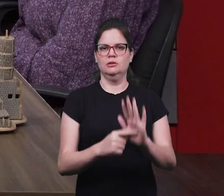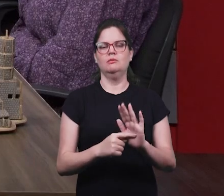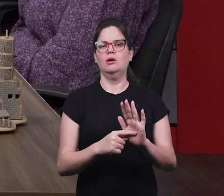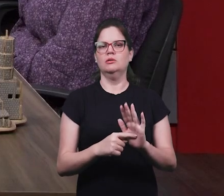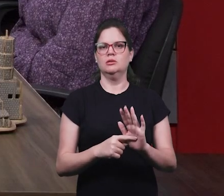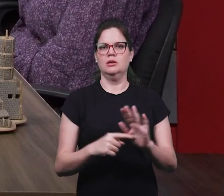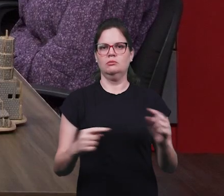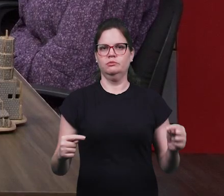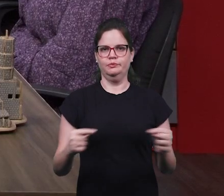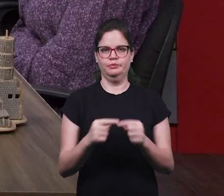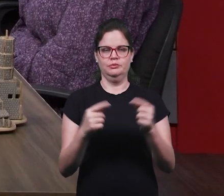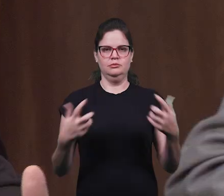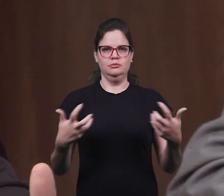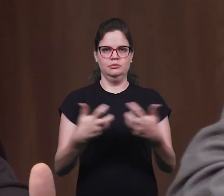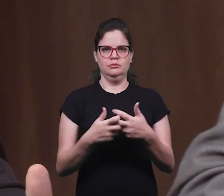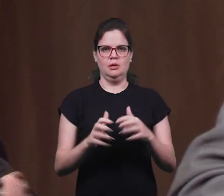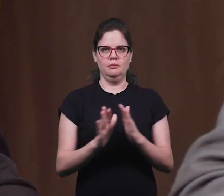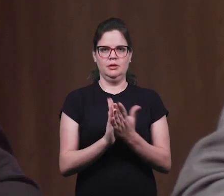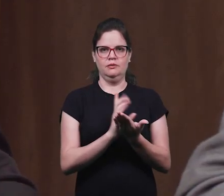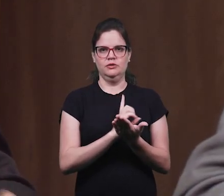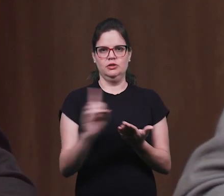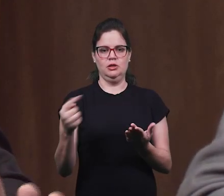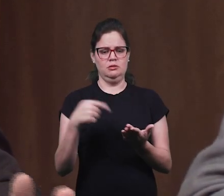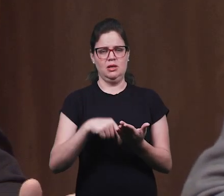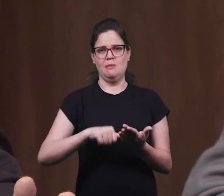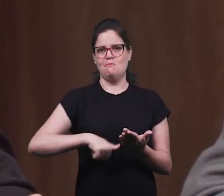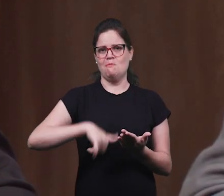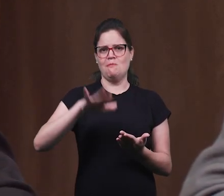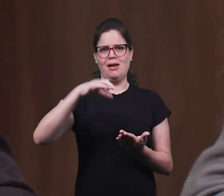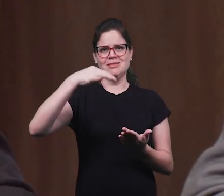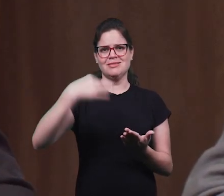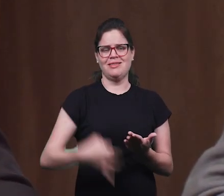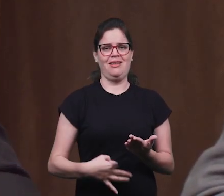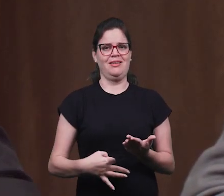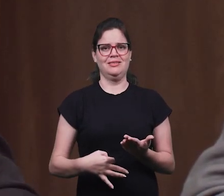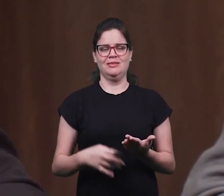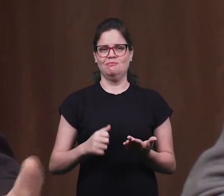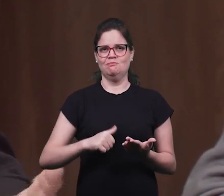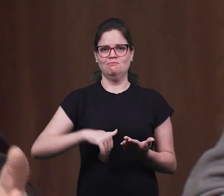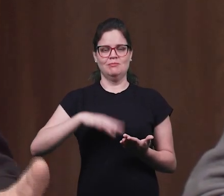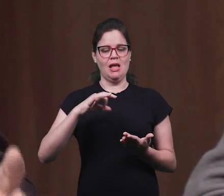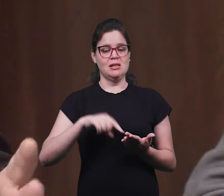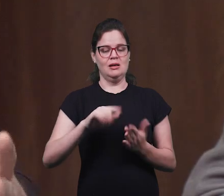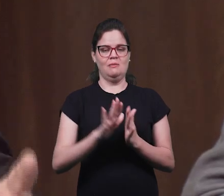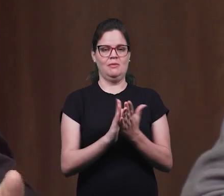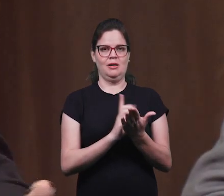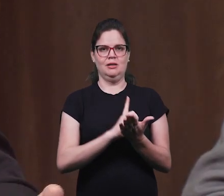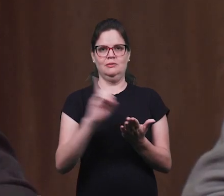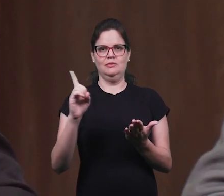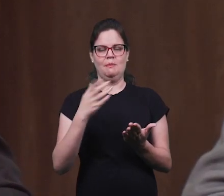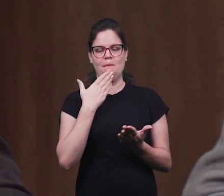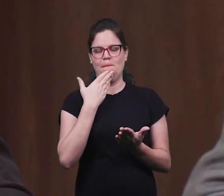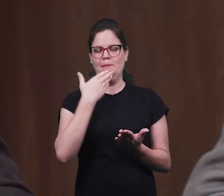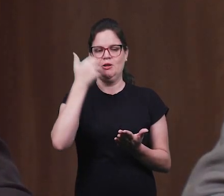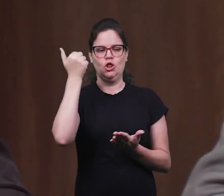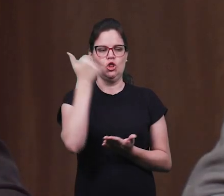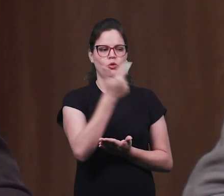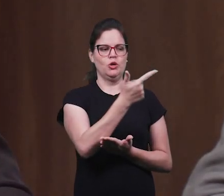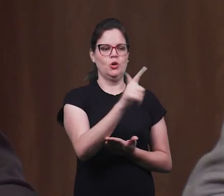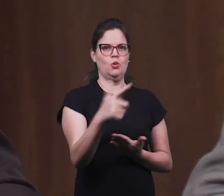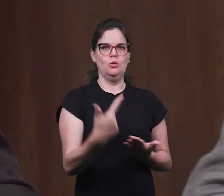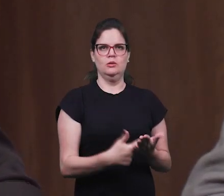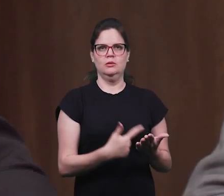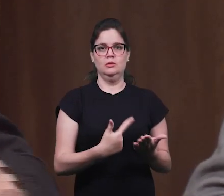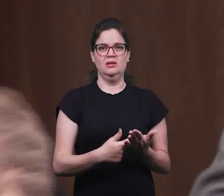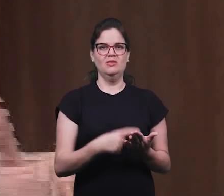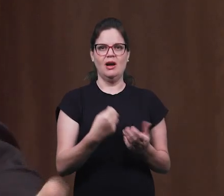como sendo a nossa fonte de história mais fidedigna. Não tem nada mais preciso do que a Bíblia.